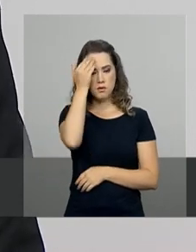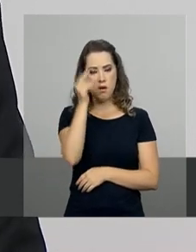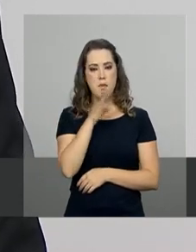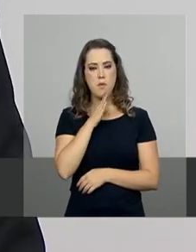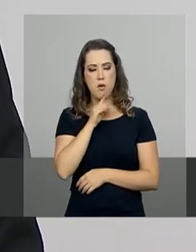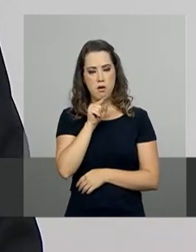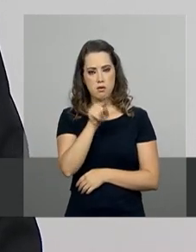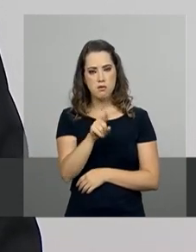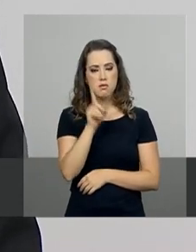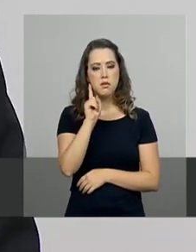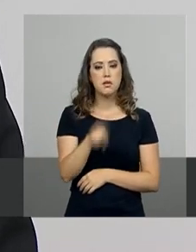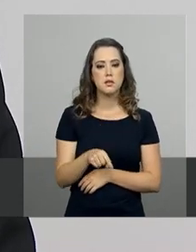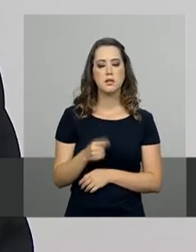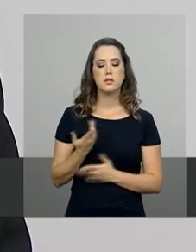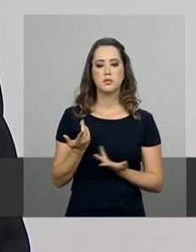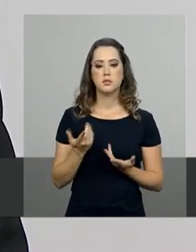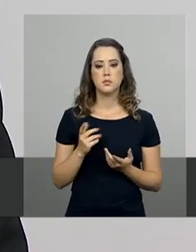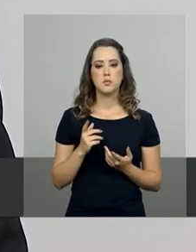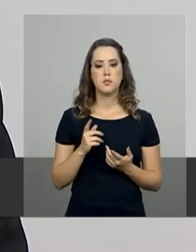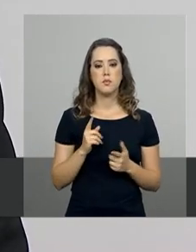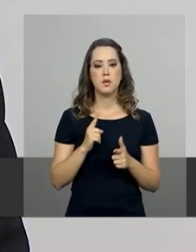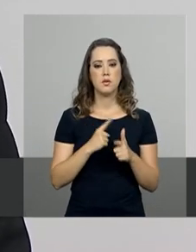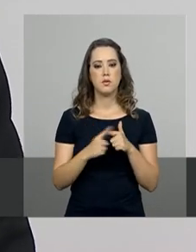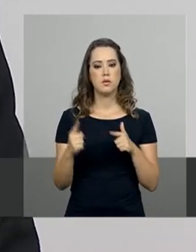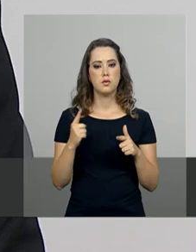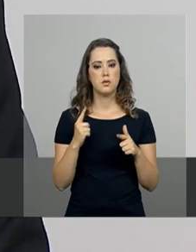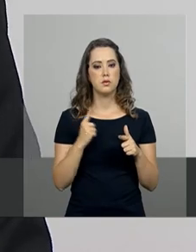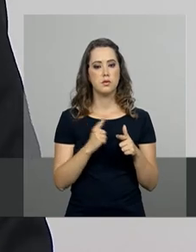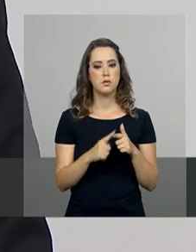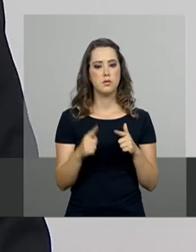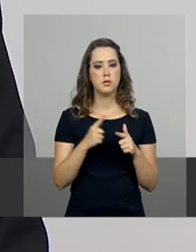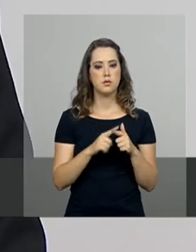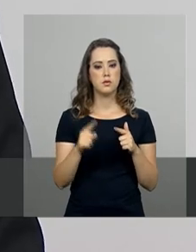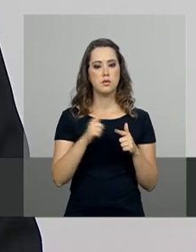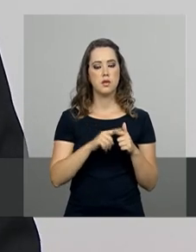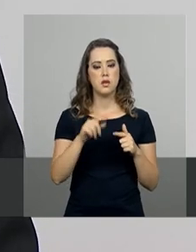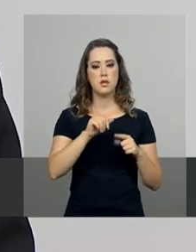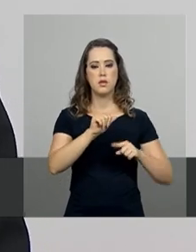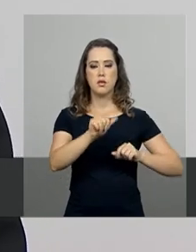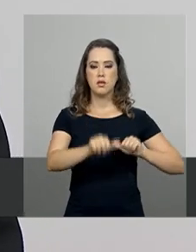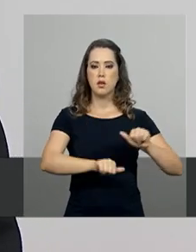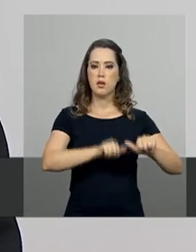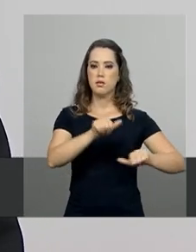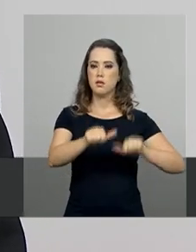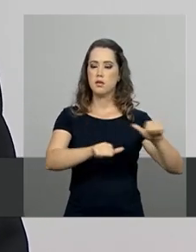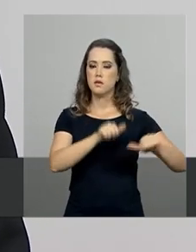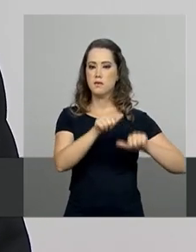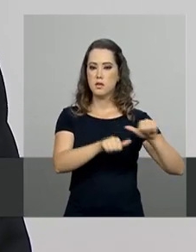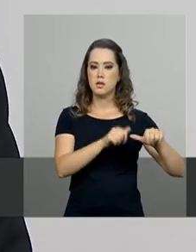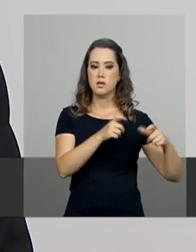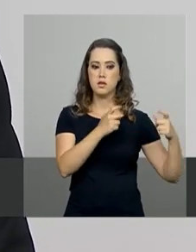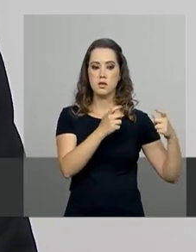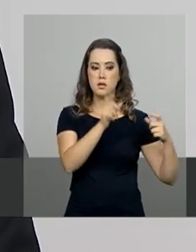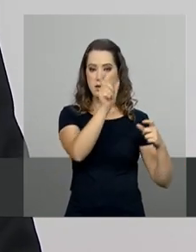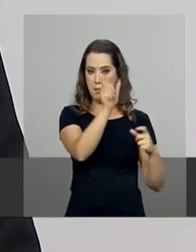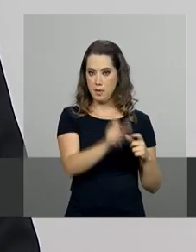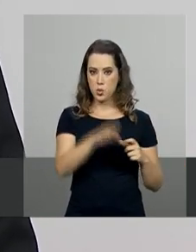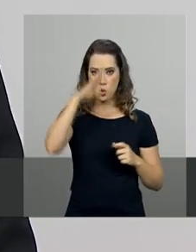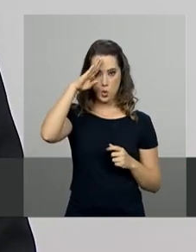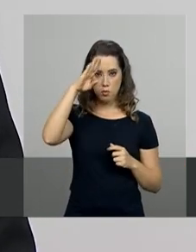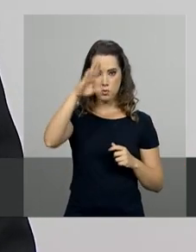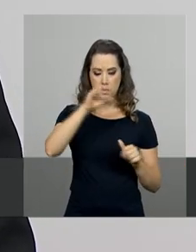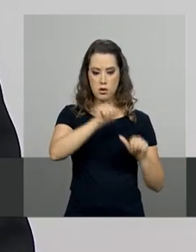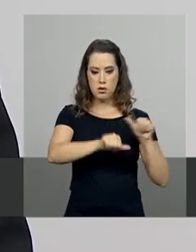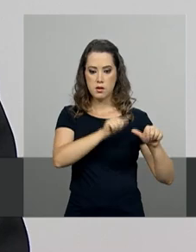conhecimento que foi a questão relativa da transferência do militar para